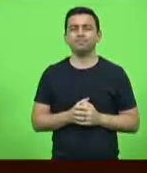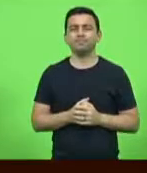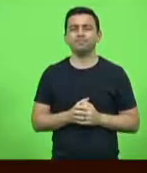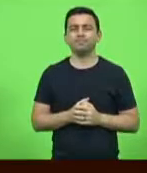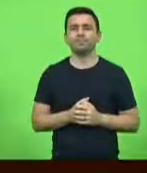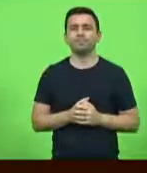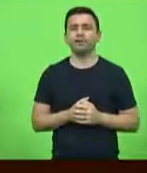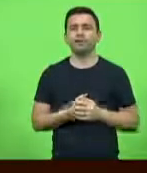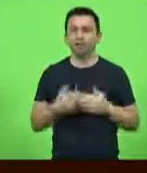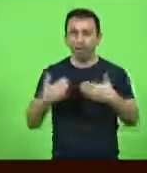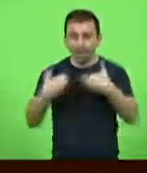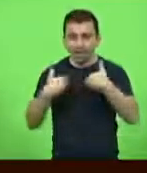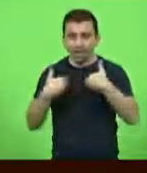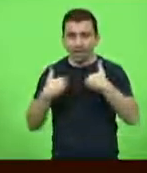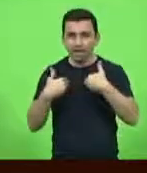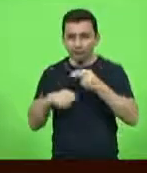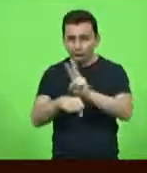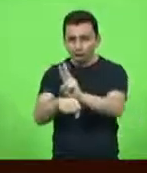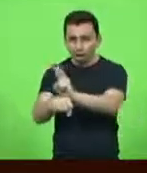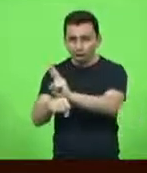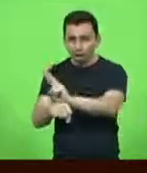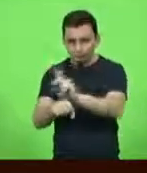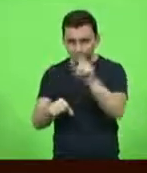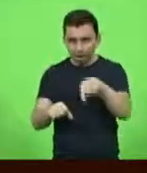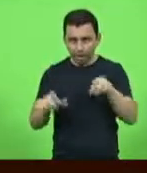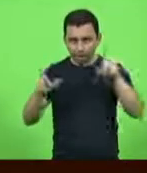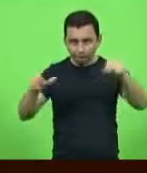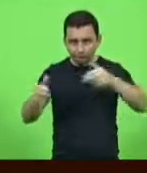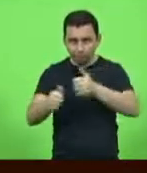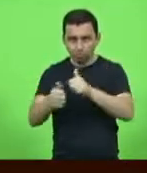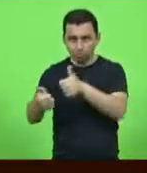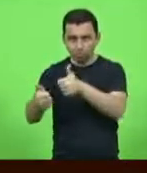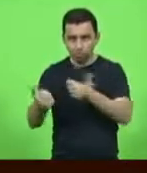é essa aqui eu fiscalizar e te perseguir